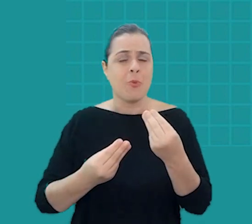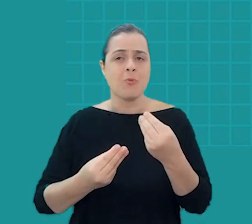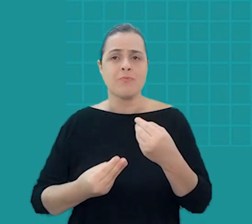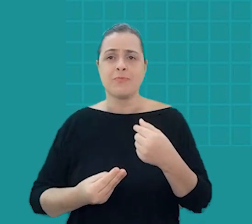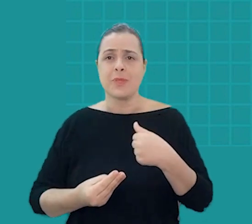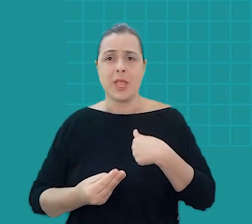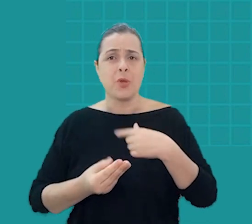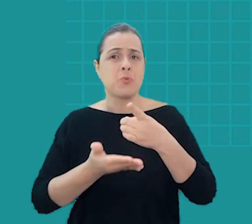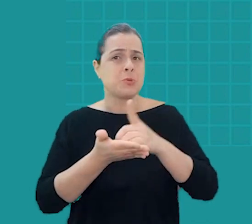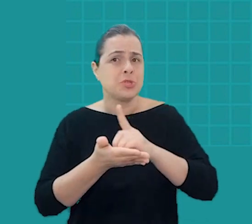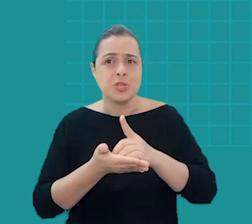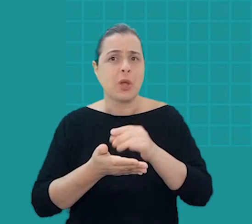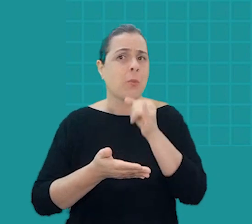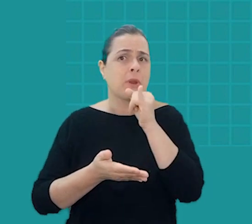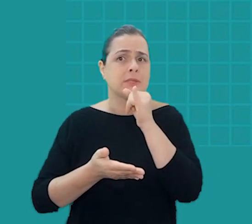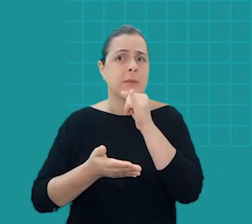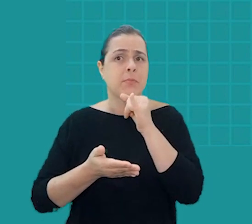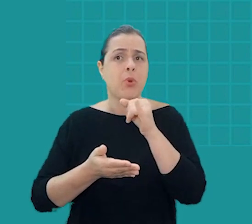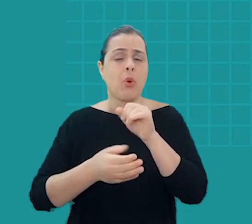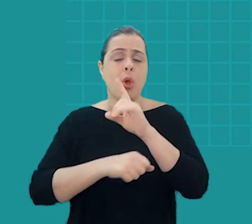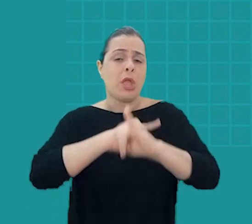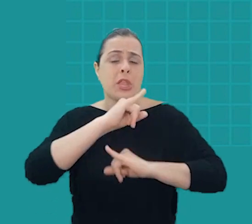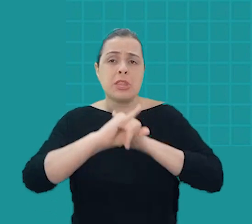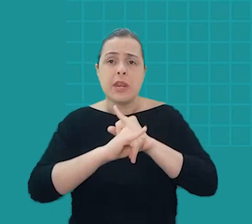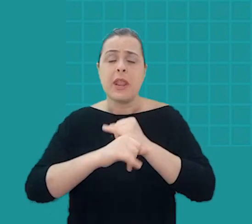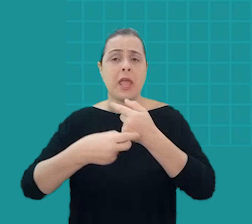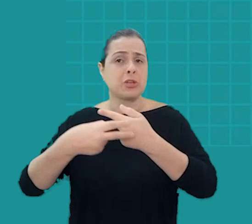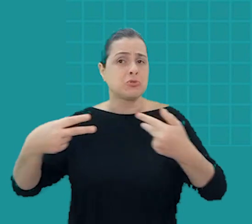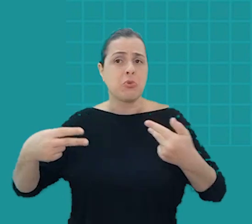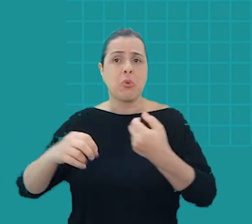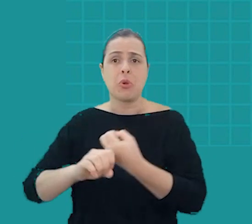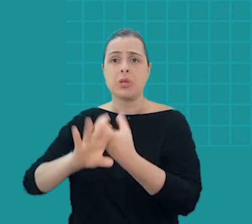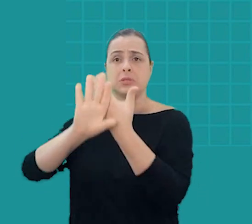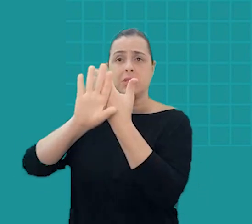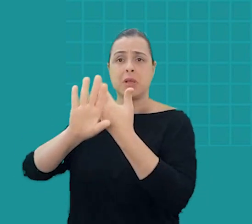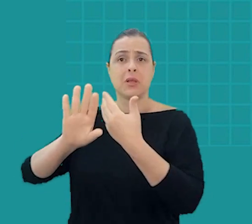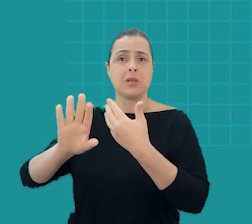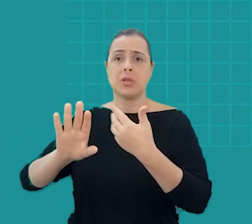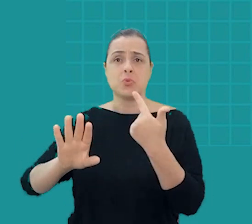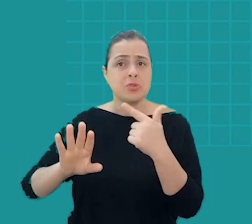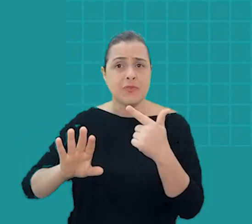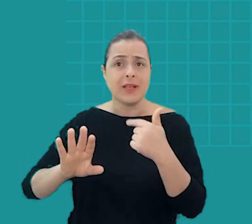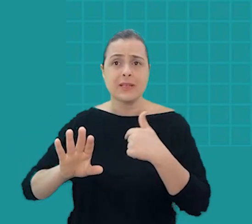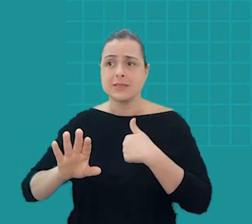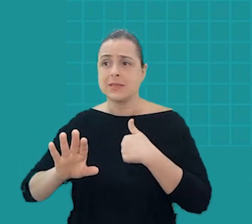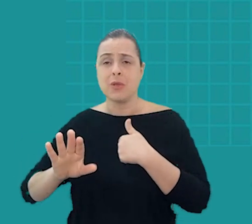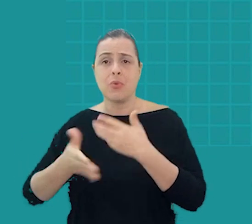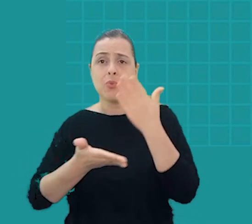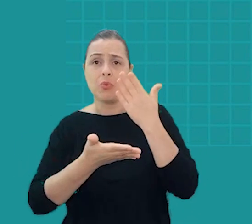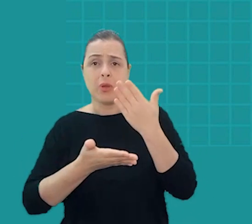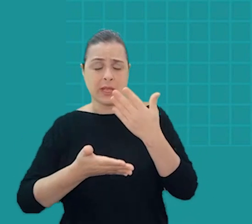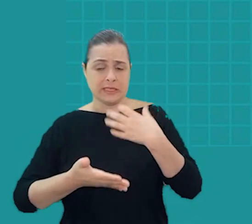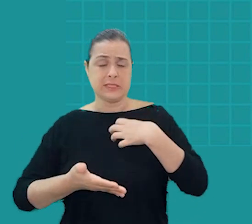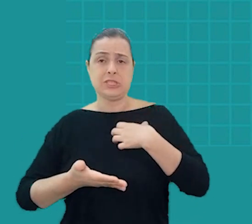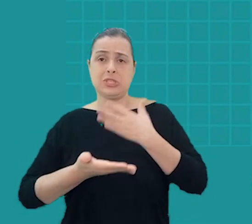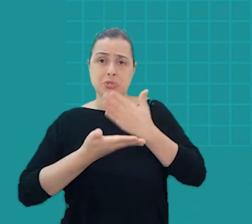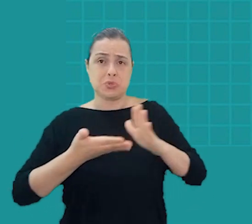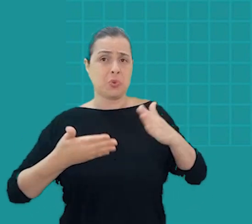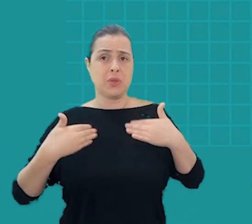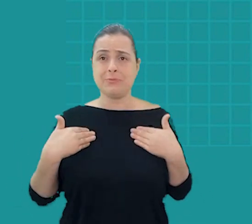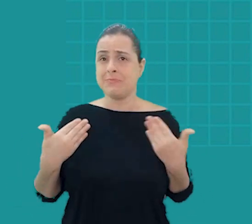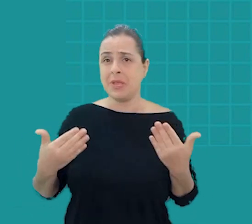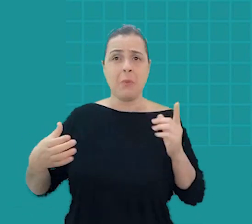online, por exemplo. Então, muitas coisas, meu irmão tinha alguma facilidade do que eu. Se eu não soubesse o